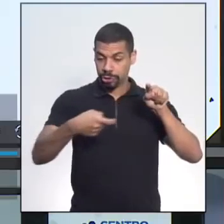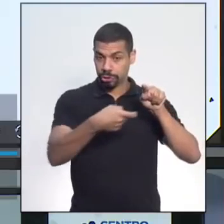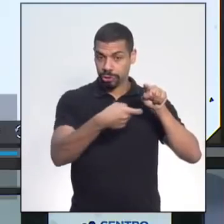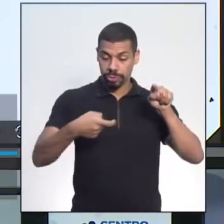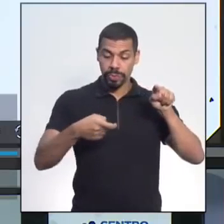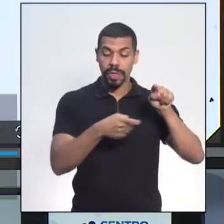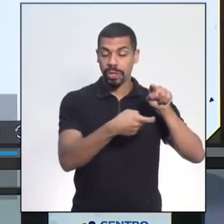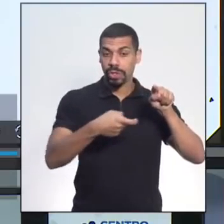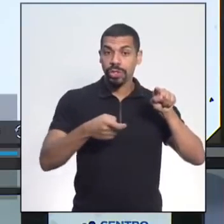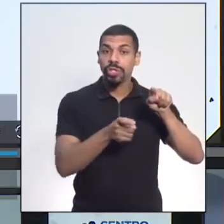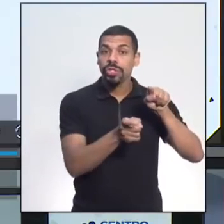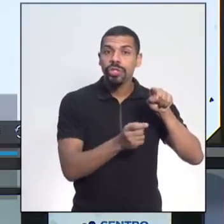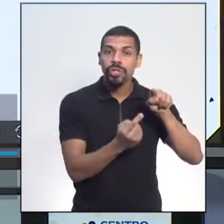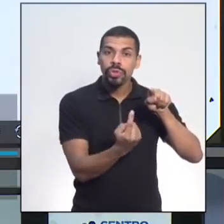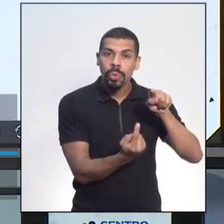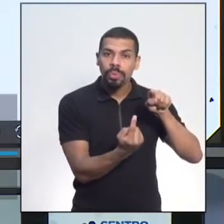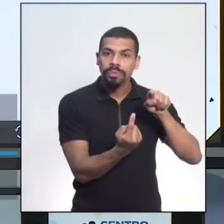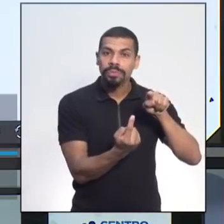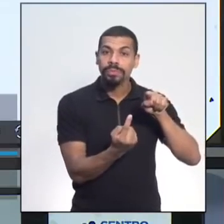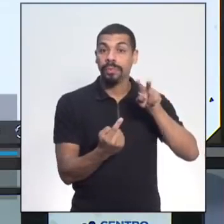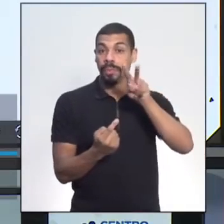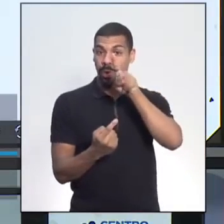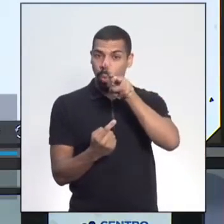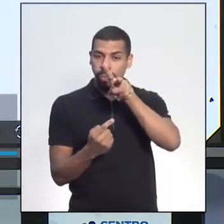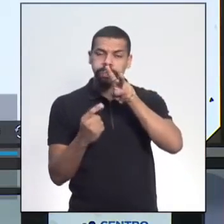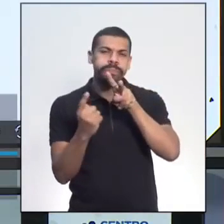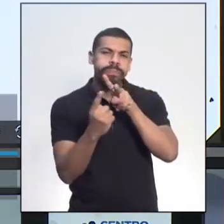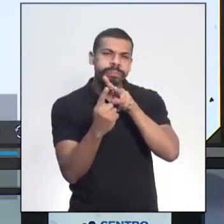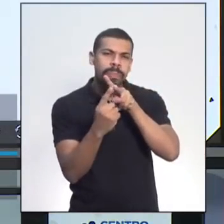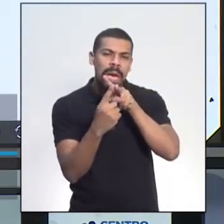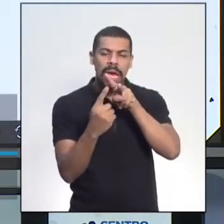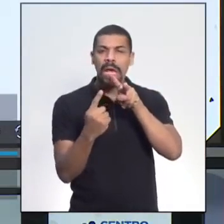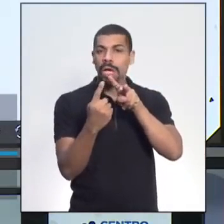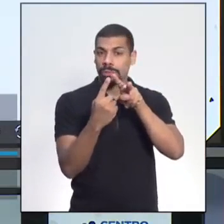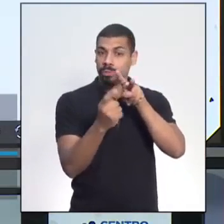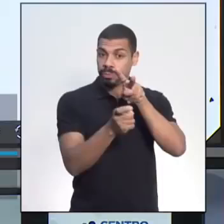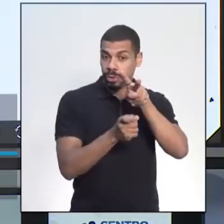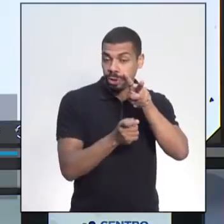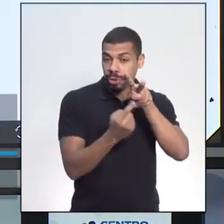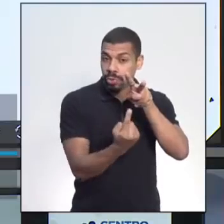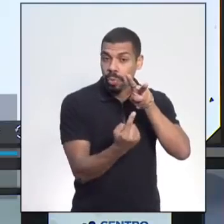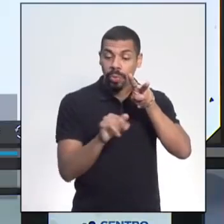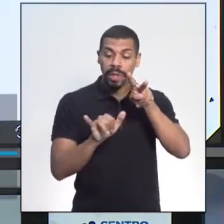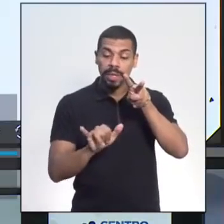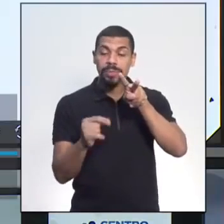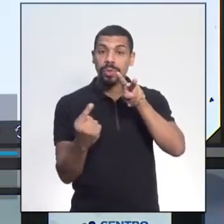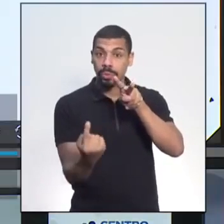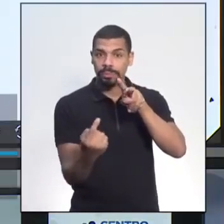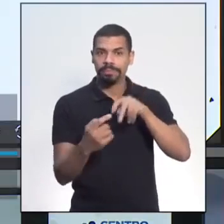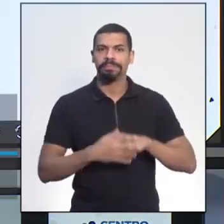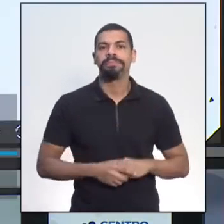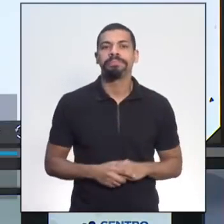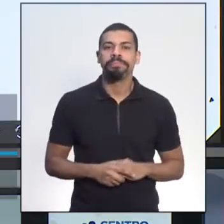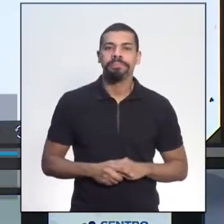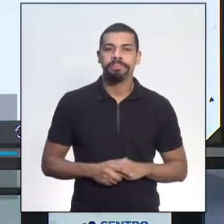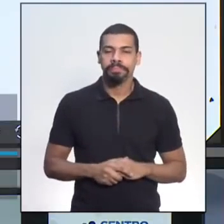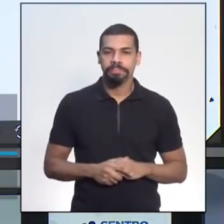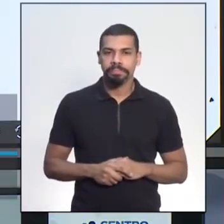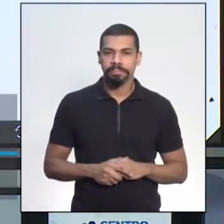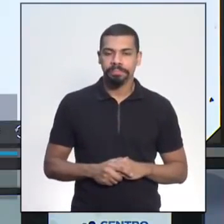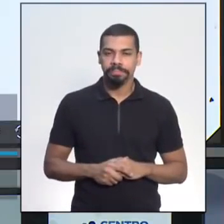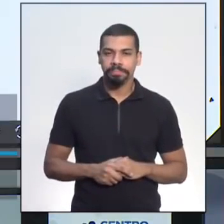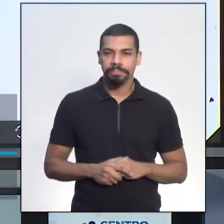de x1, e eu vou ter a coordenada y, que eu chamei de y1. Tudo bem? São dois números. Pego outro ponto, eu vou